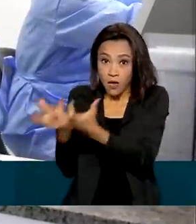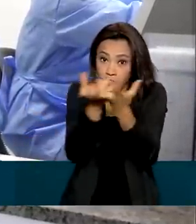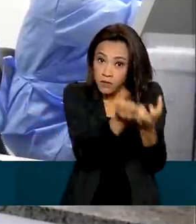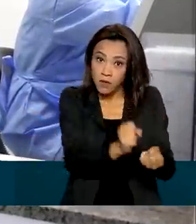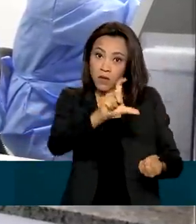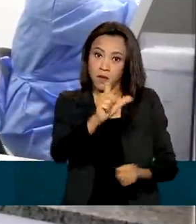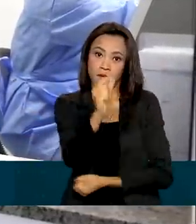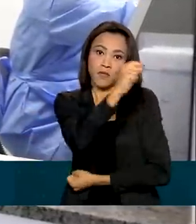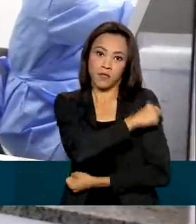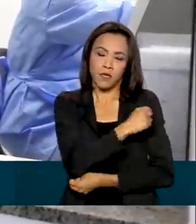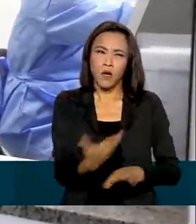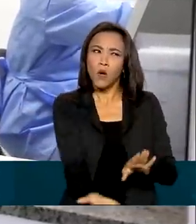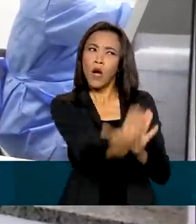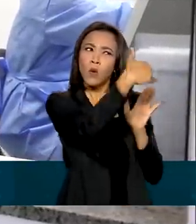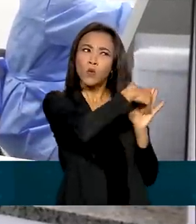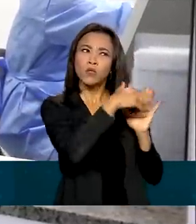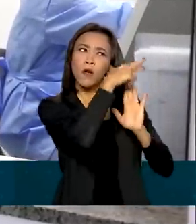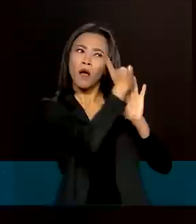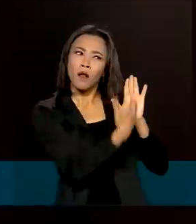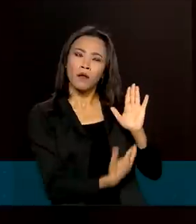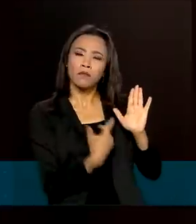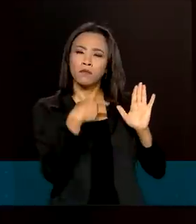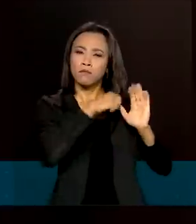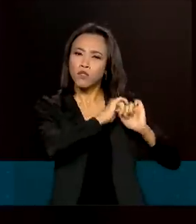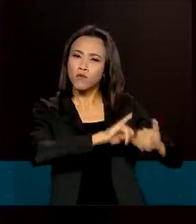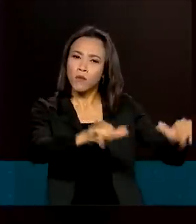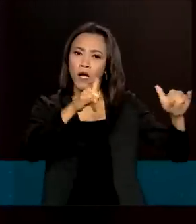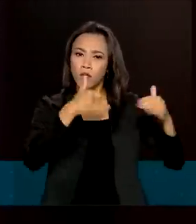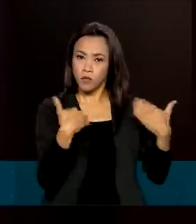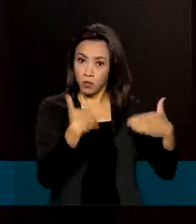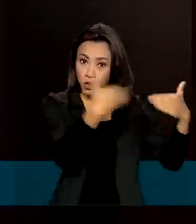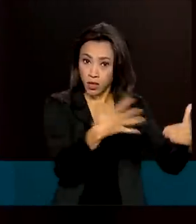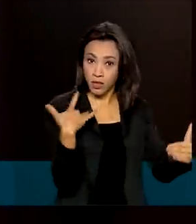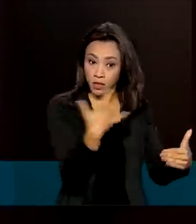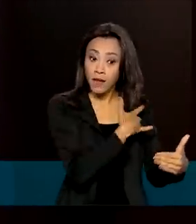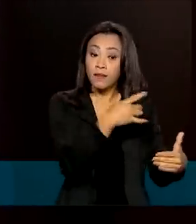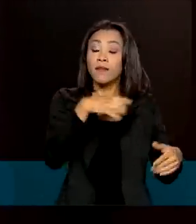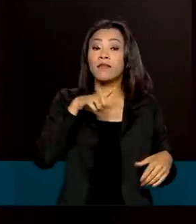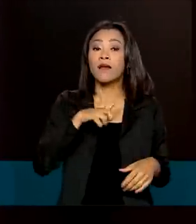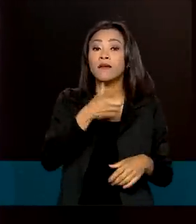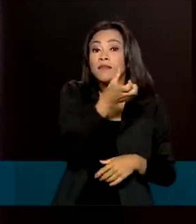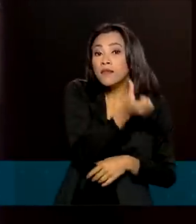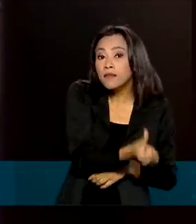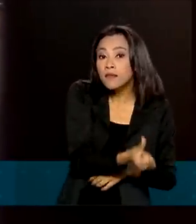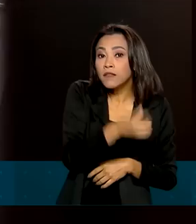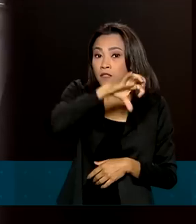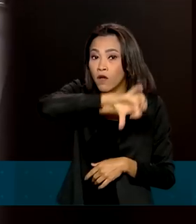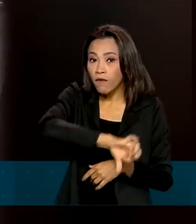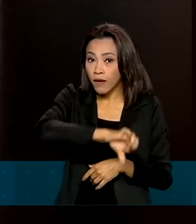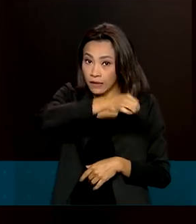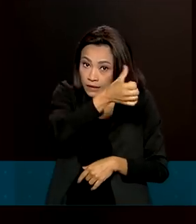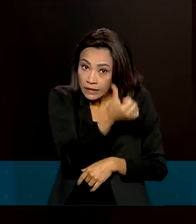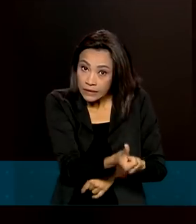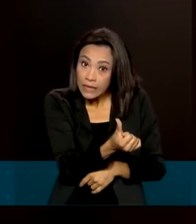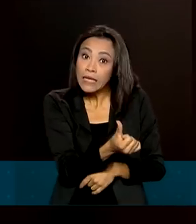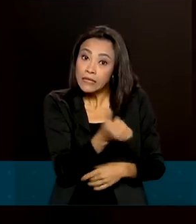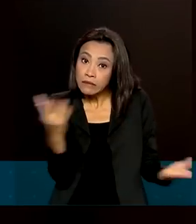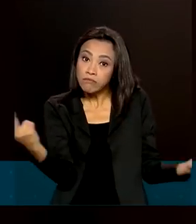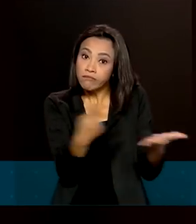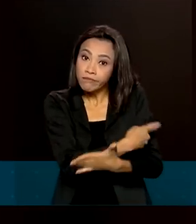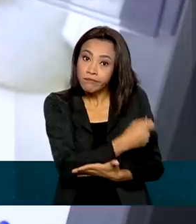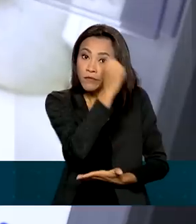pelo Ministério da Saúde informa que até o momento o Brasil tem 696 casos de varíola dos